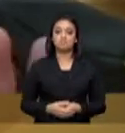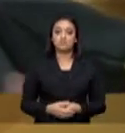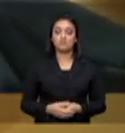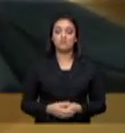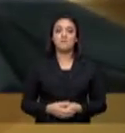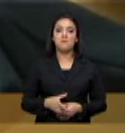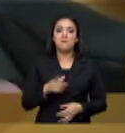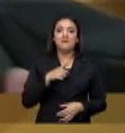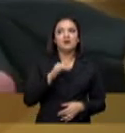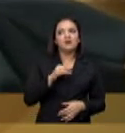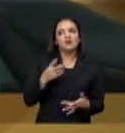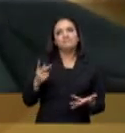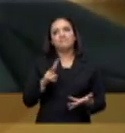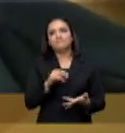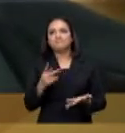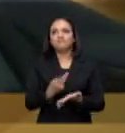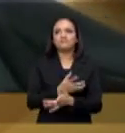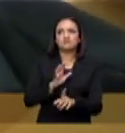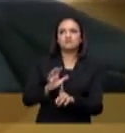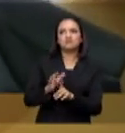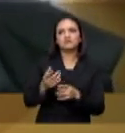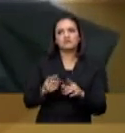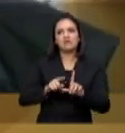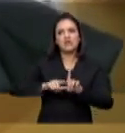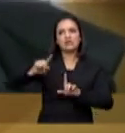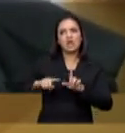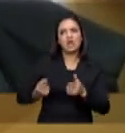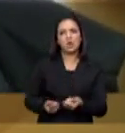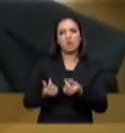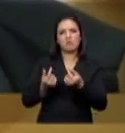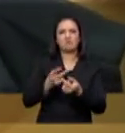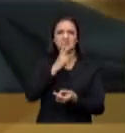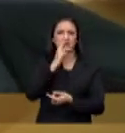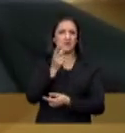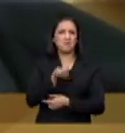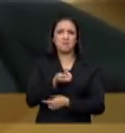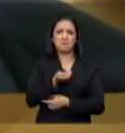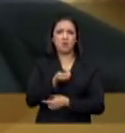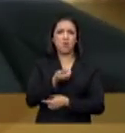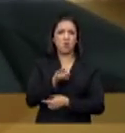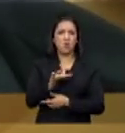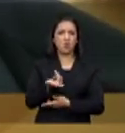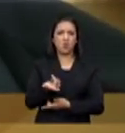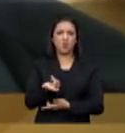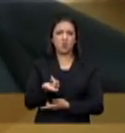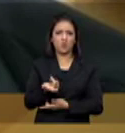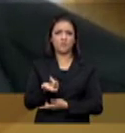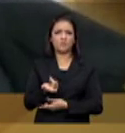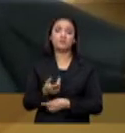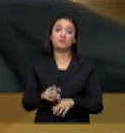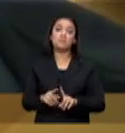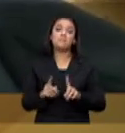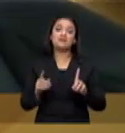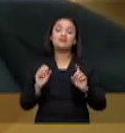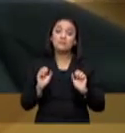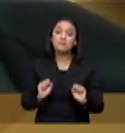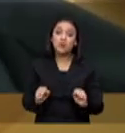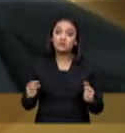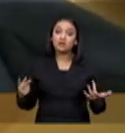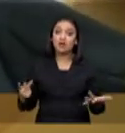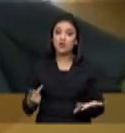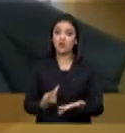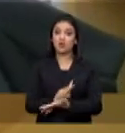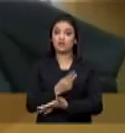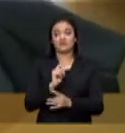impacta na economia nacional, me parece que muito pouco. Impacta, possivelmente, de modo